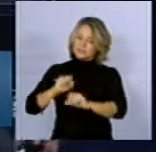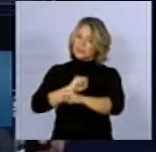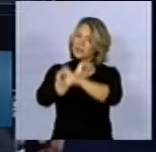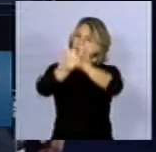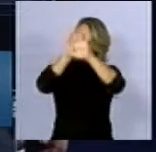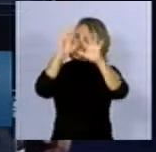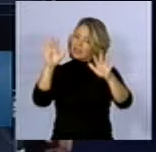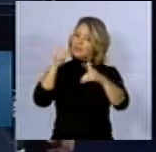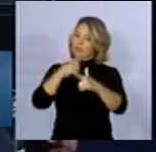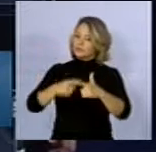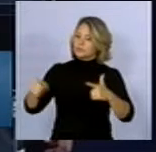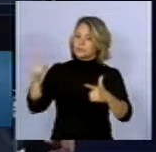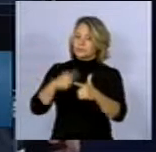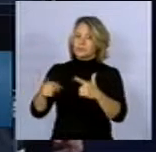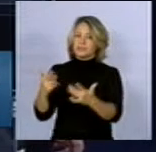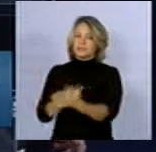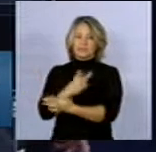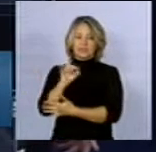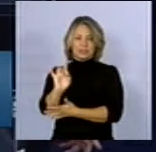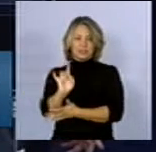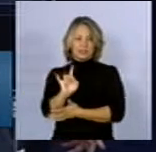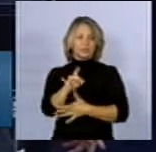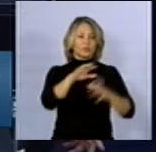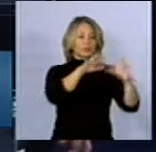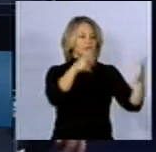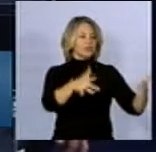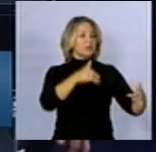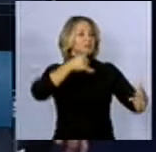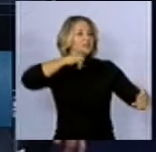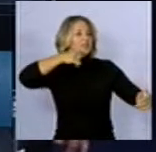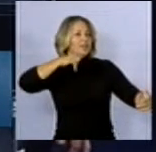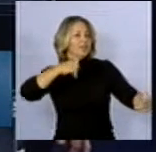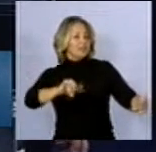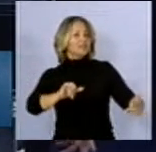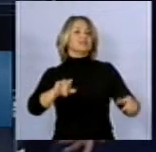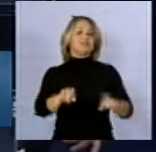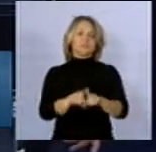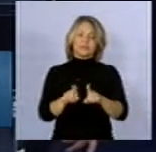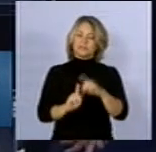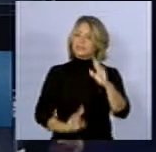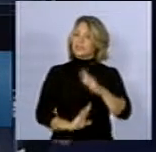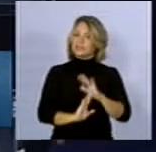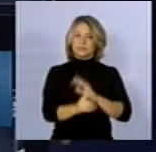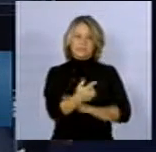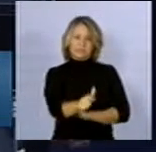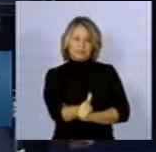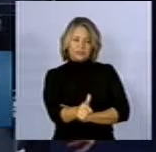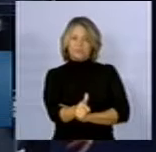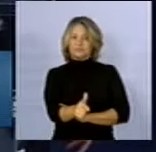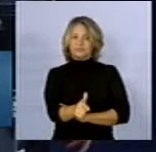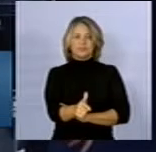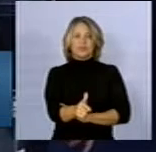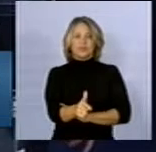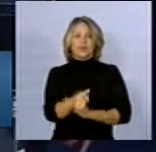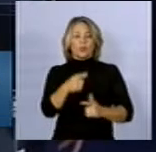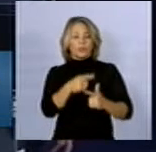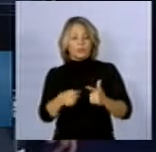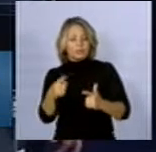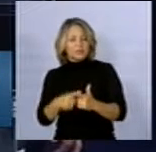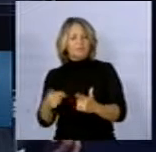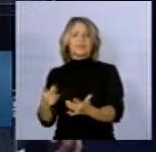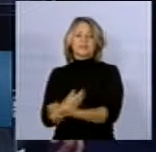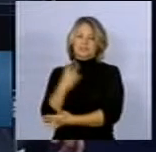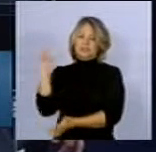efeito estocástico, não só dos campos eletromagnéticos, não tem limite. O risco existe, se